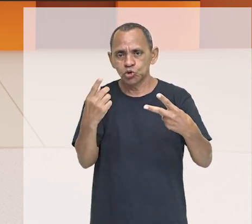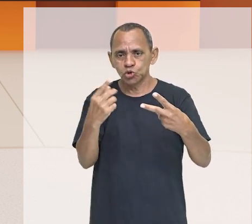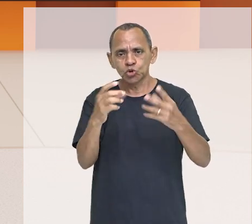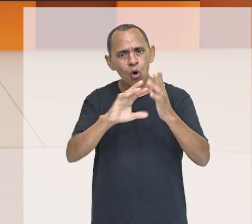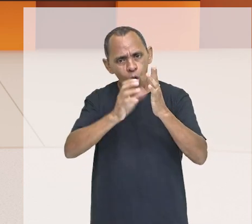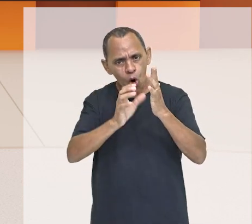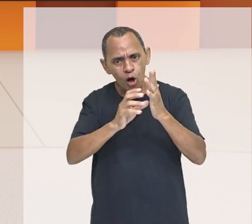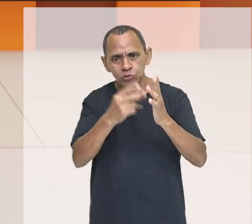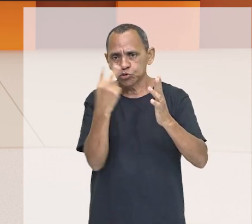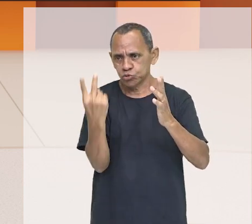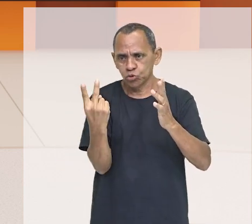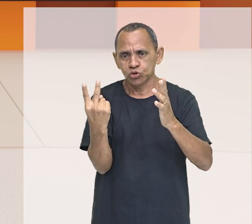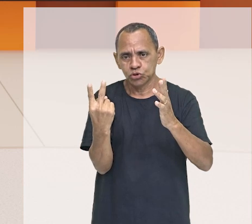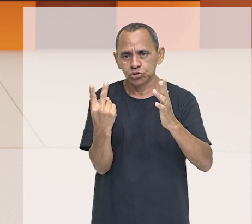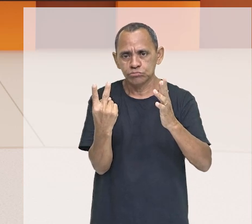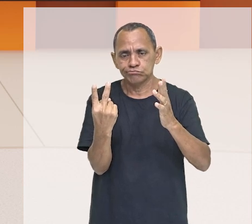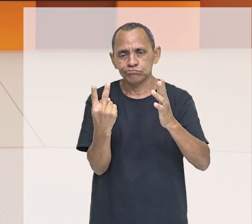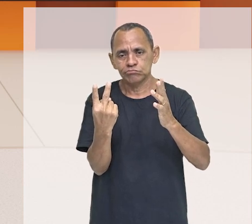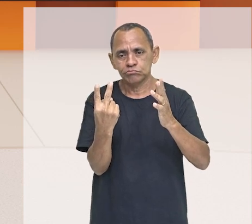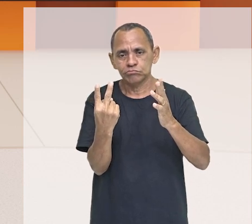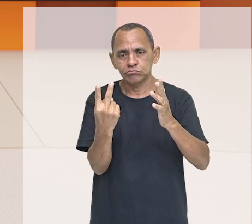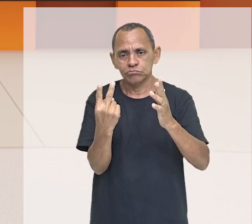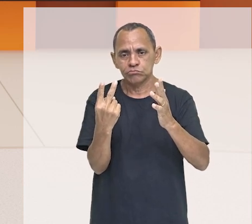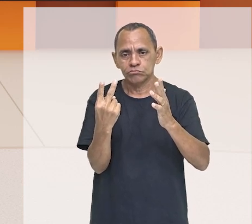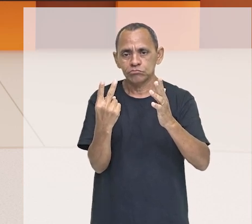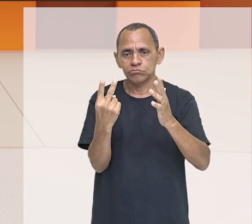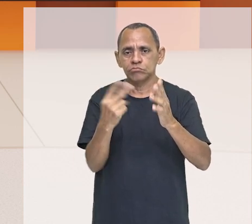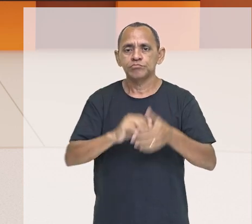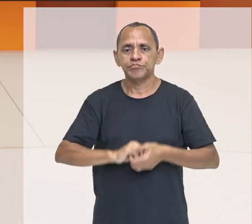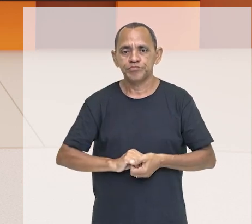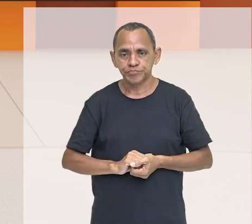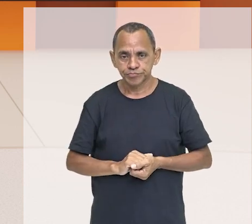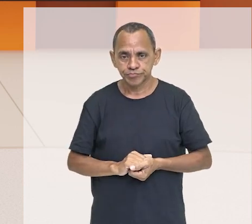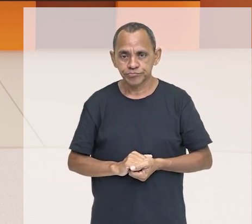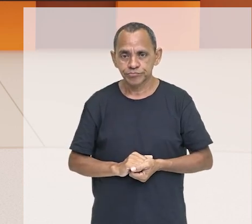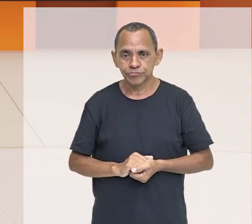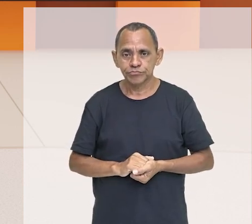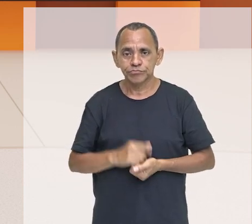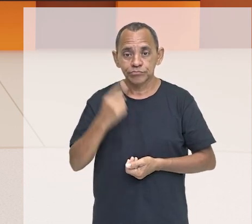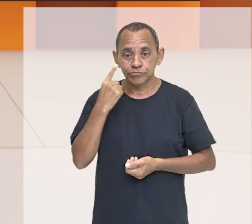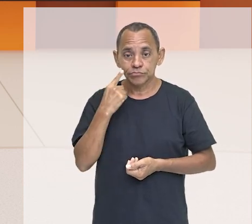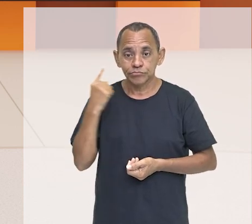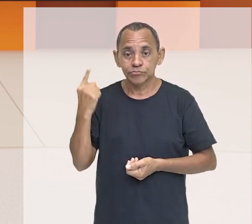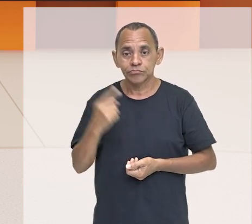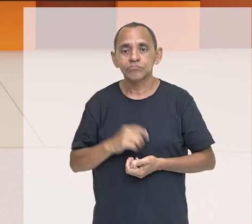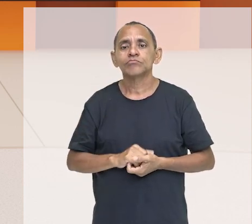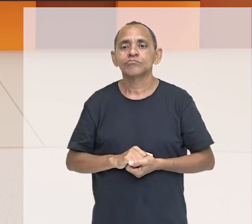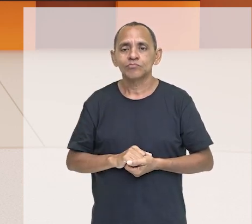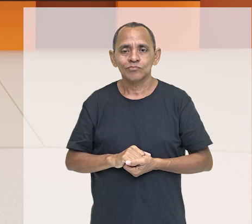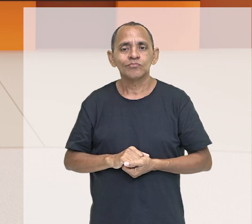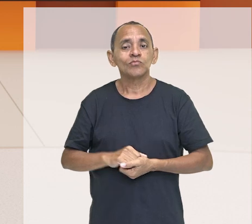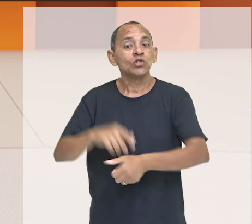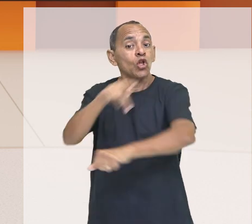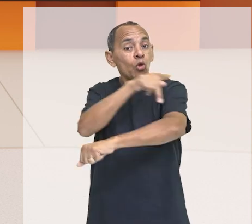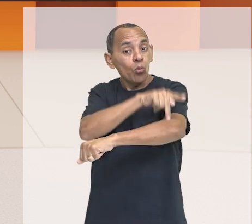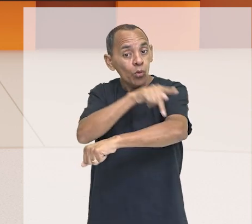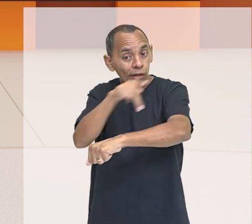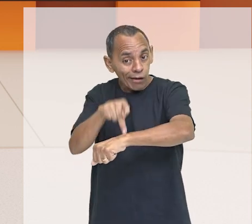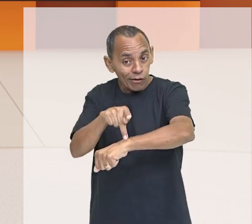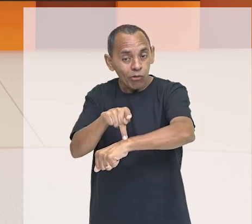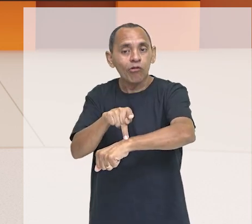Bipartidarismo ou bipartidário, quando... Nós vamos ver, então, agora aqui, temos aqui o Partido dos